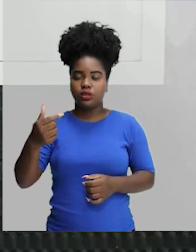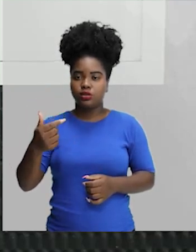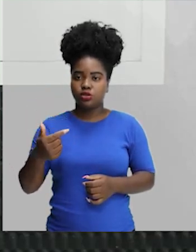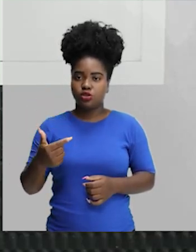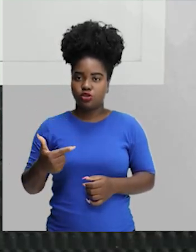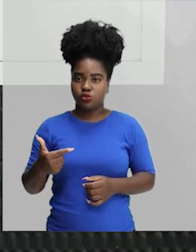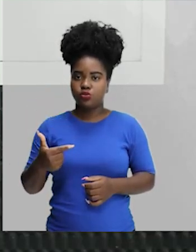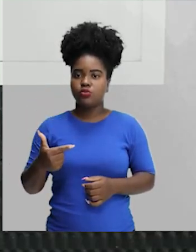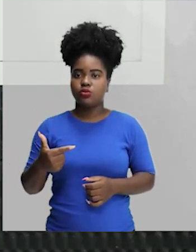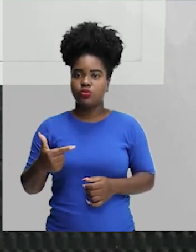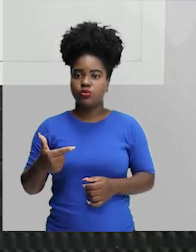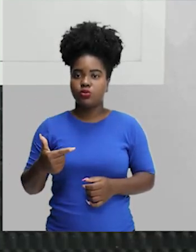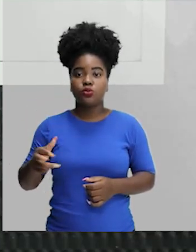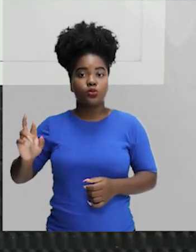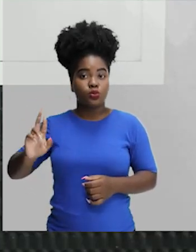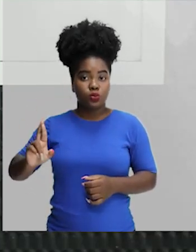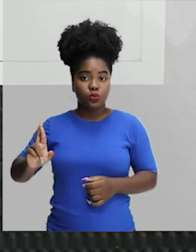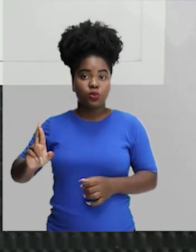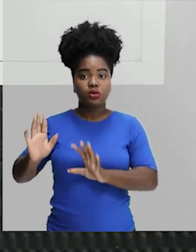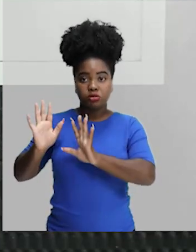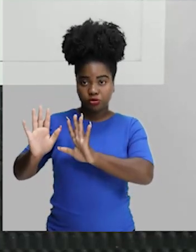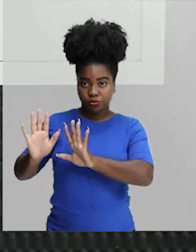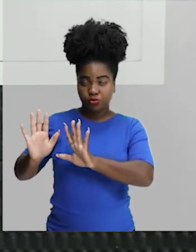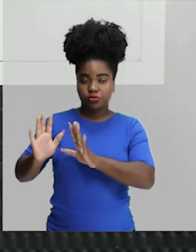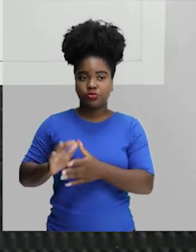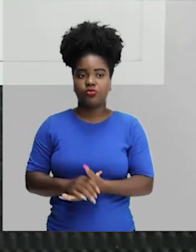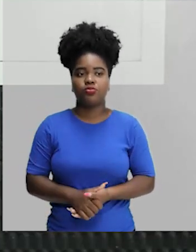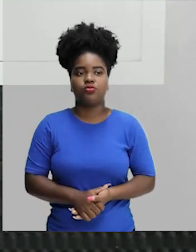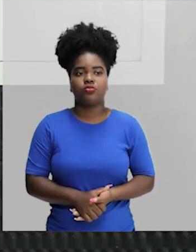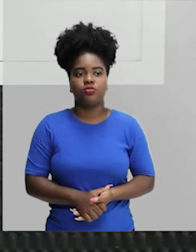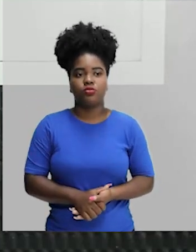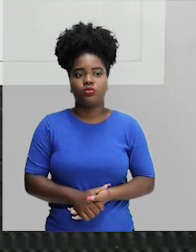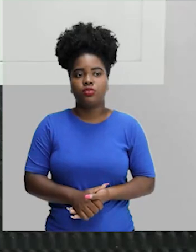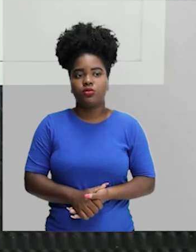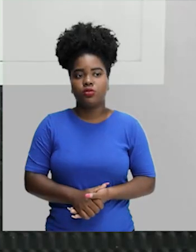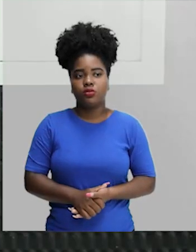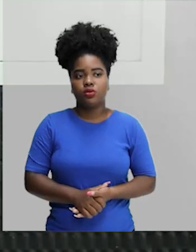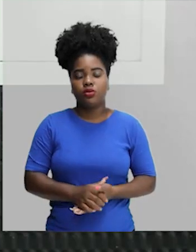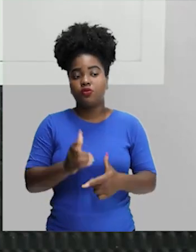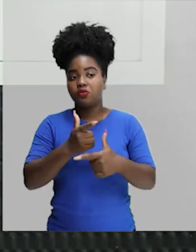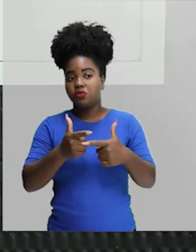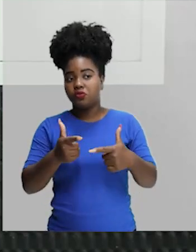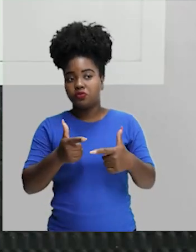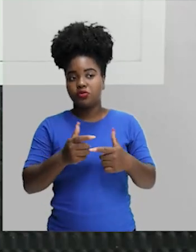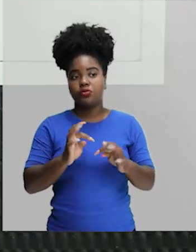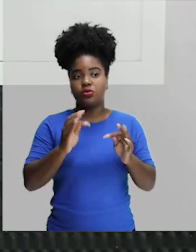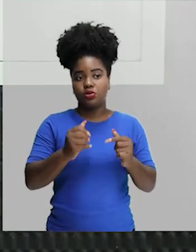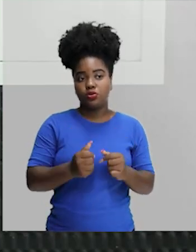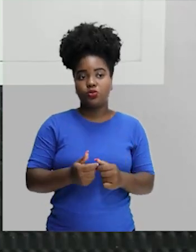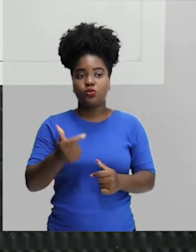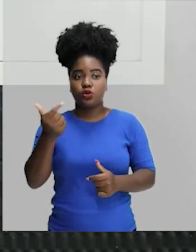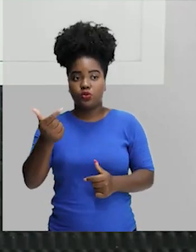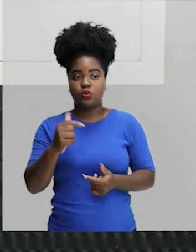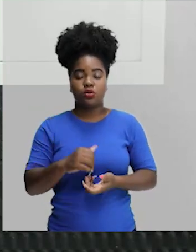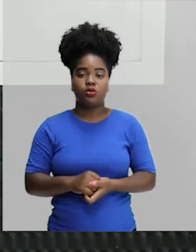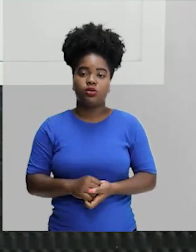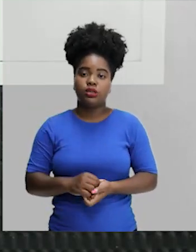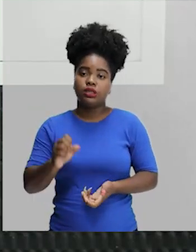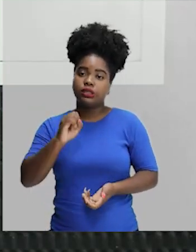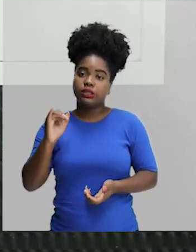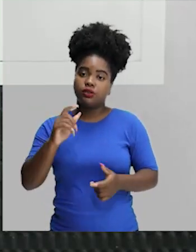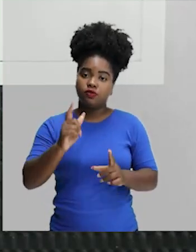resto você mantém. Tá? Então, o que acontece? Eu vou dividir todos esse aqui por 2. Tá? Se eles